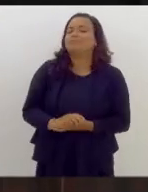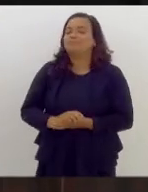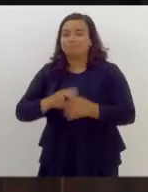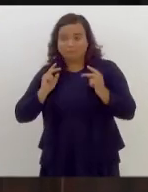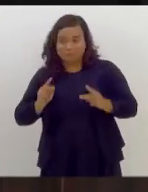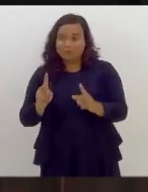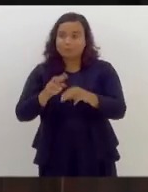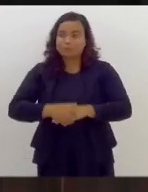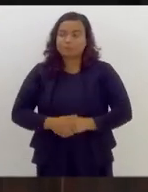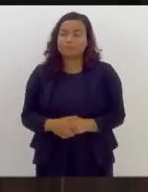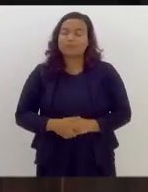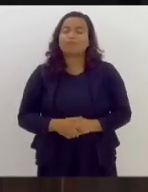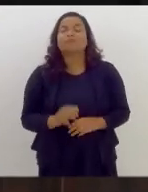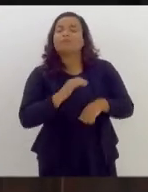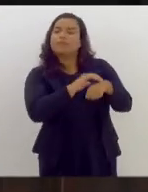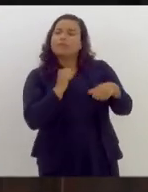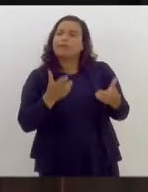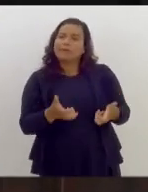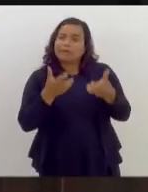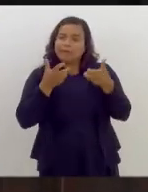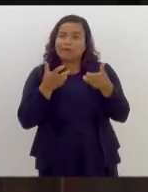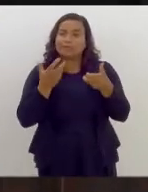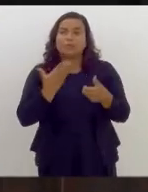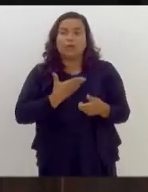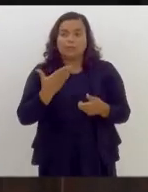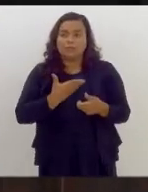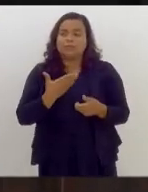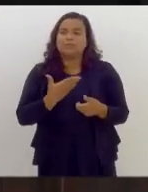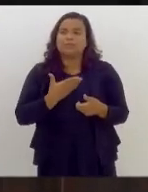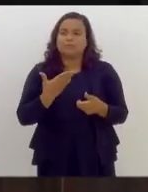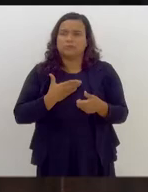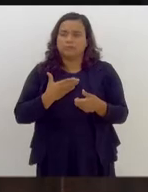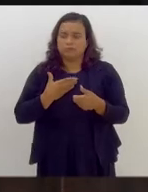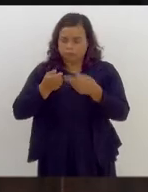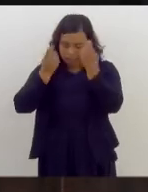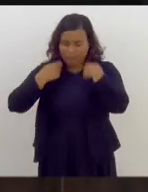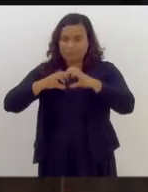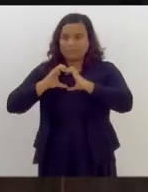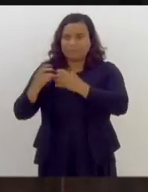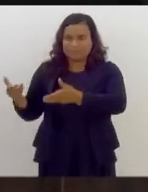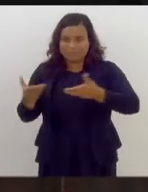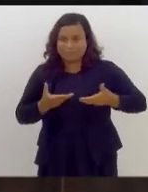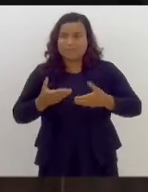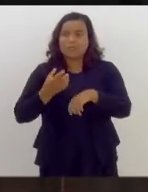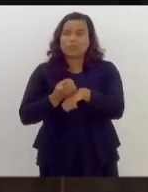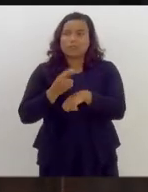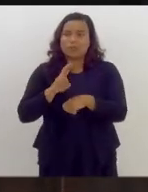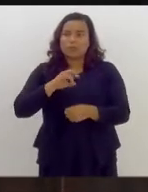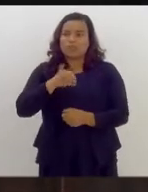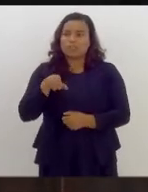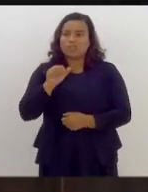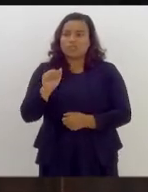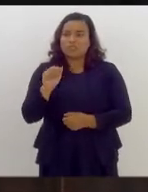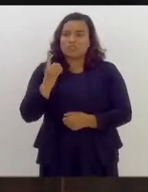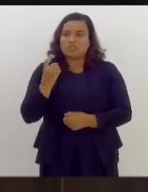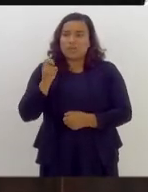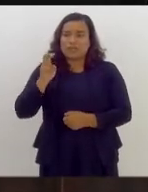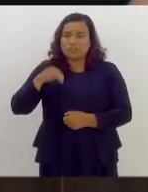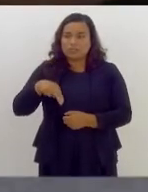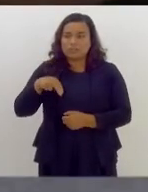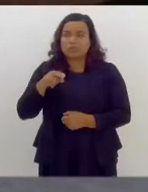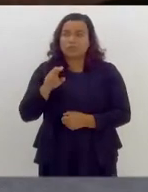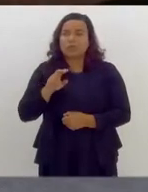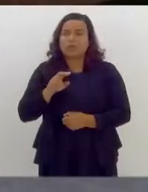seguimento, quero chamar o amigo para receber a medalha, o doutor Jardison Bezerra. Vamos